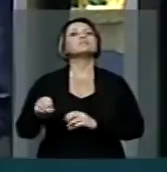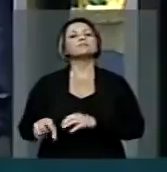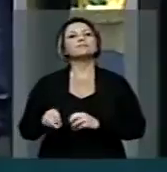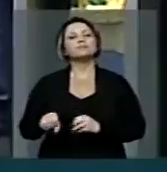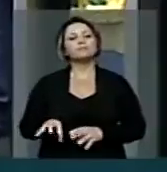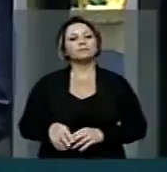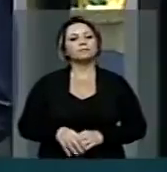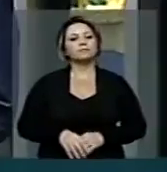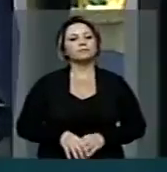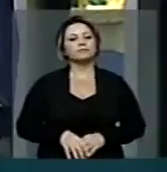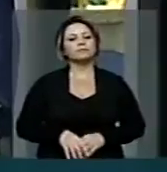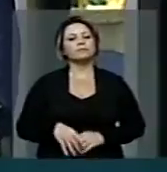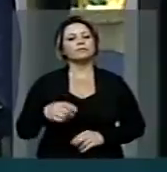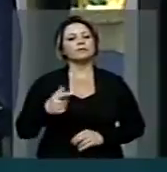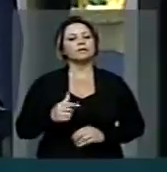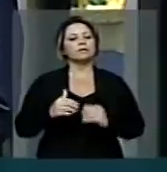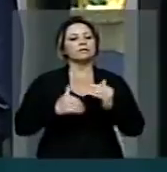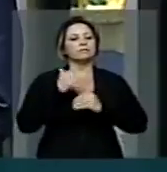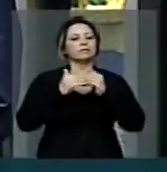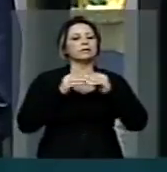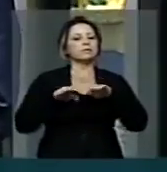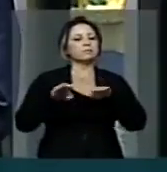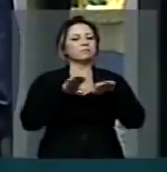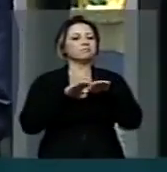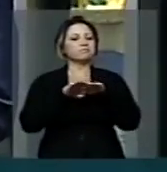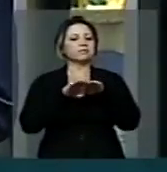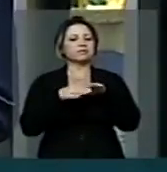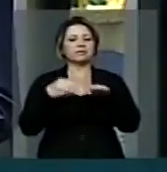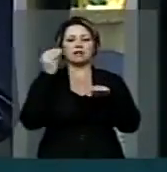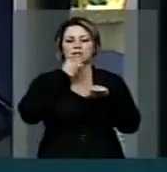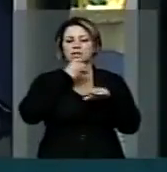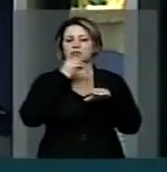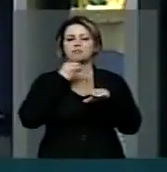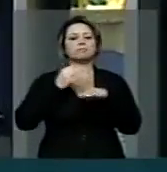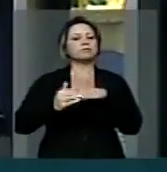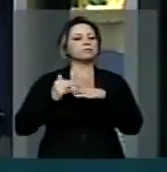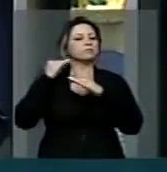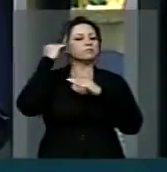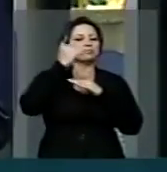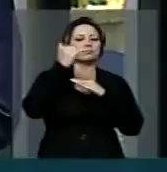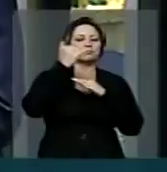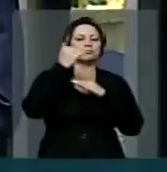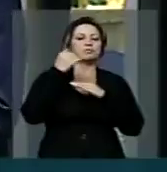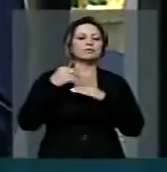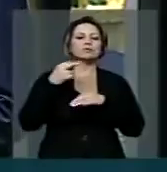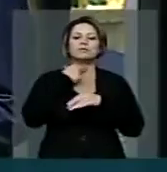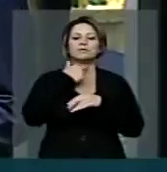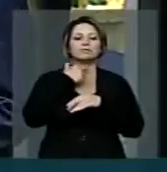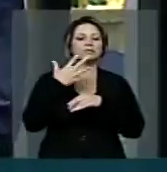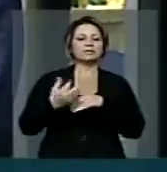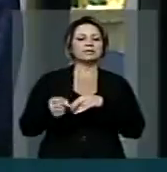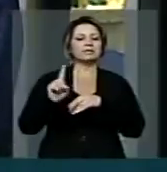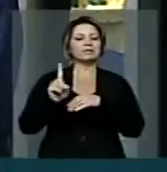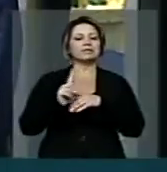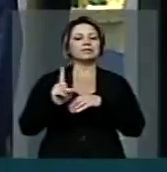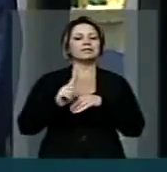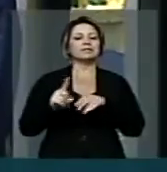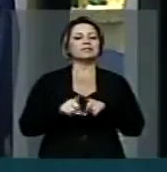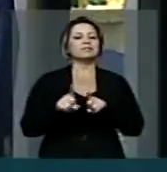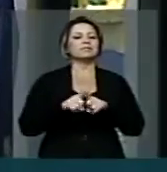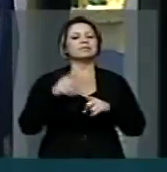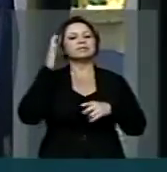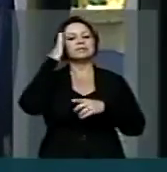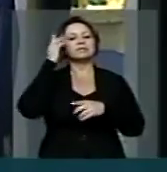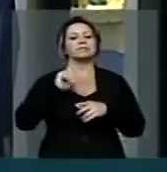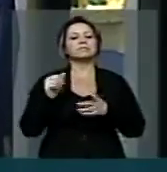educação que não nivele por baixo, uma educação que não deixe passar sem